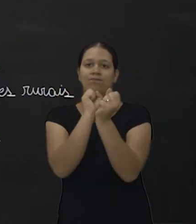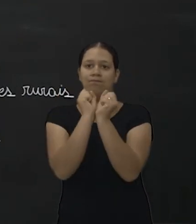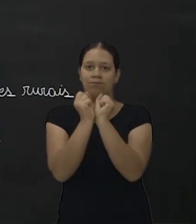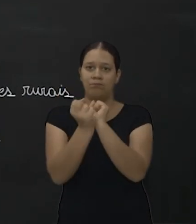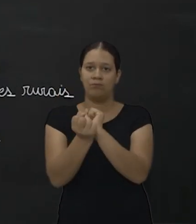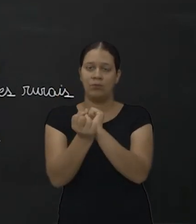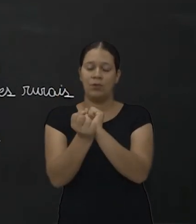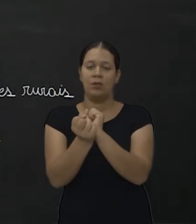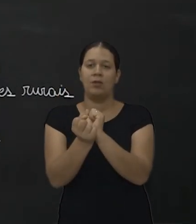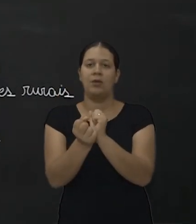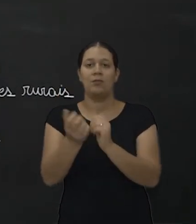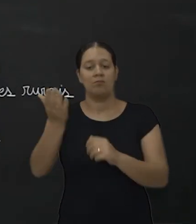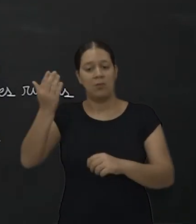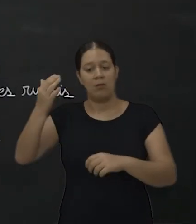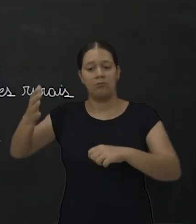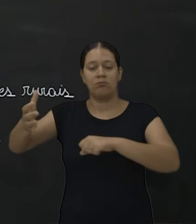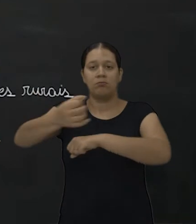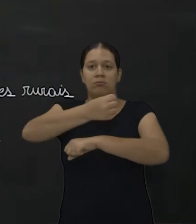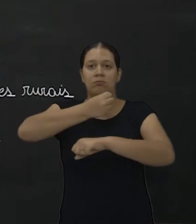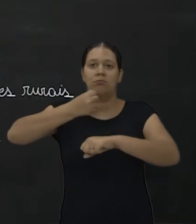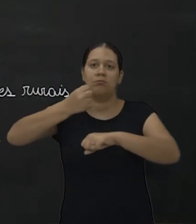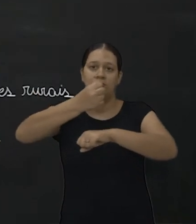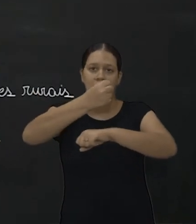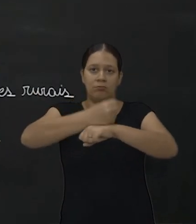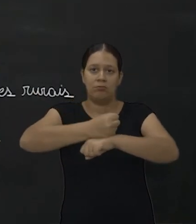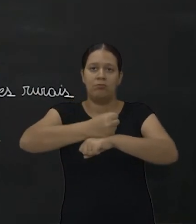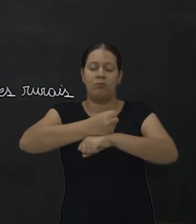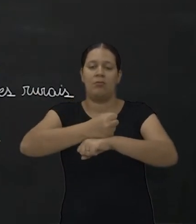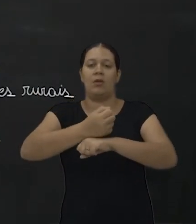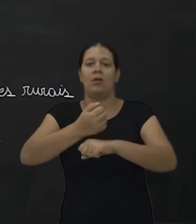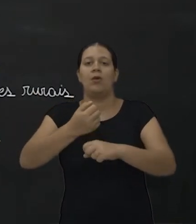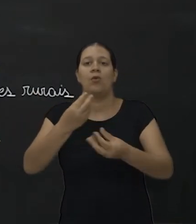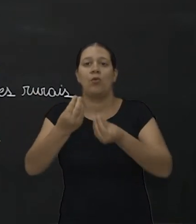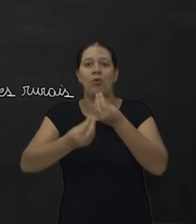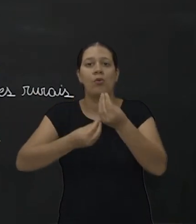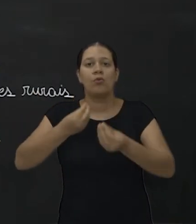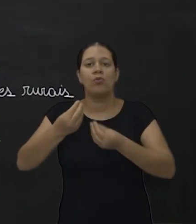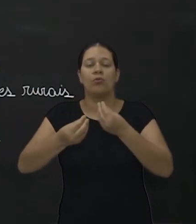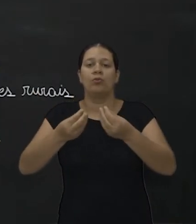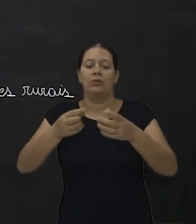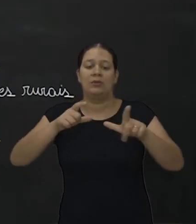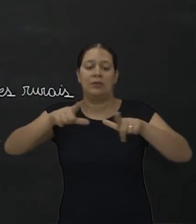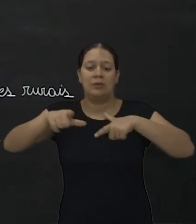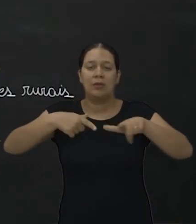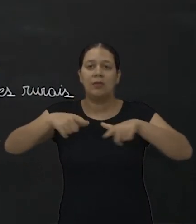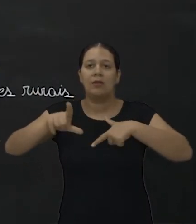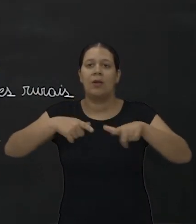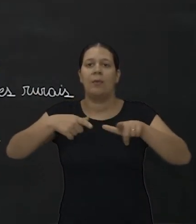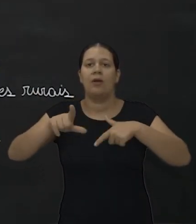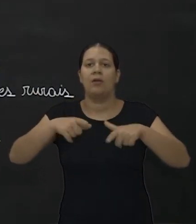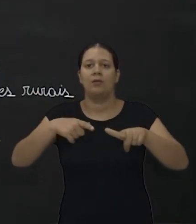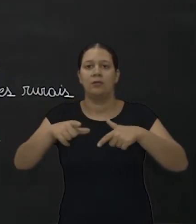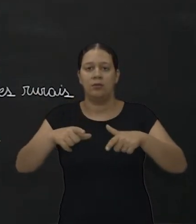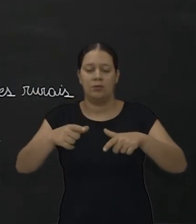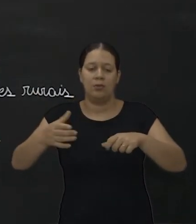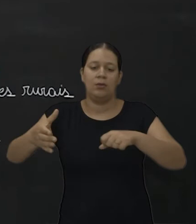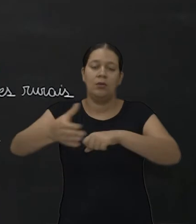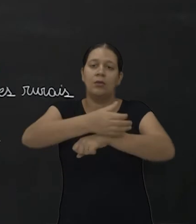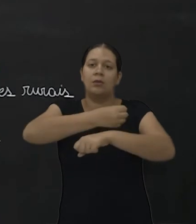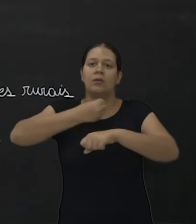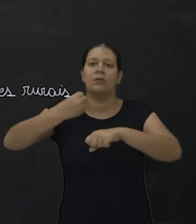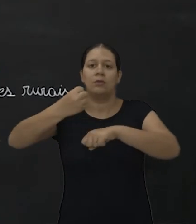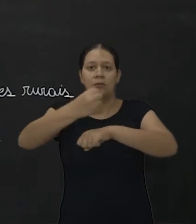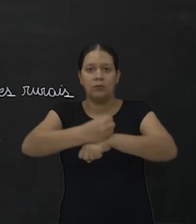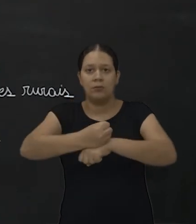Desde o início da colonização, a principal forma de trabalho praticada nessas terras pela colonização